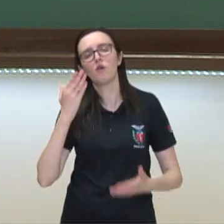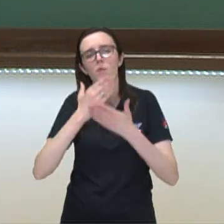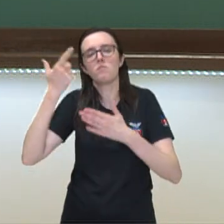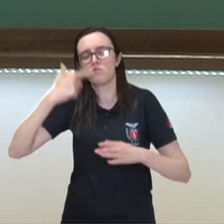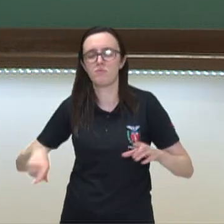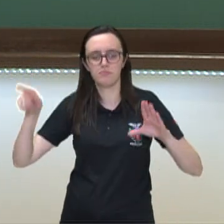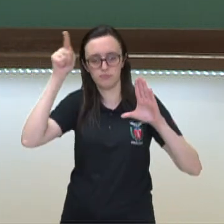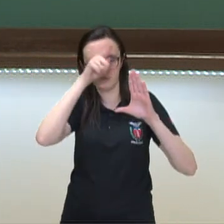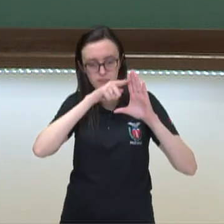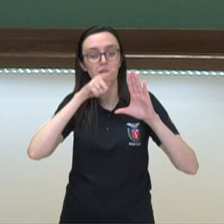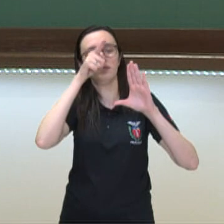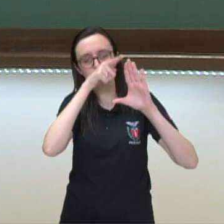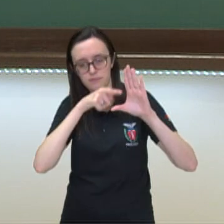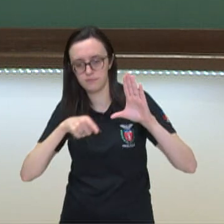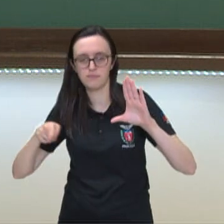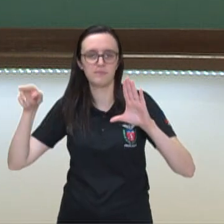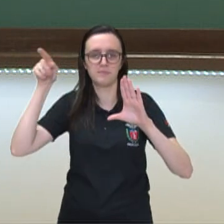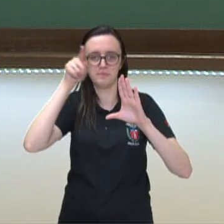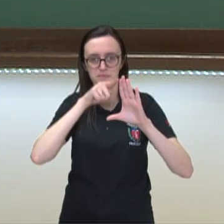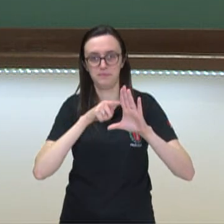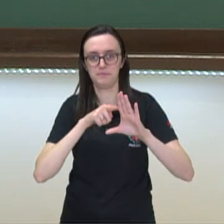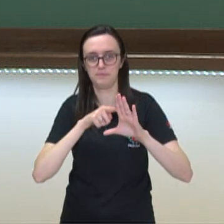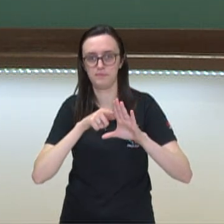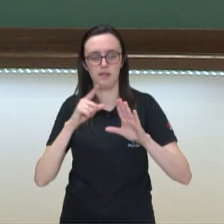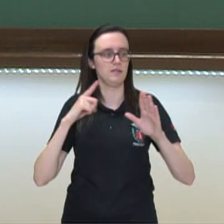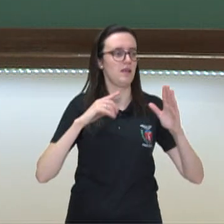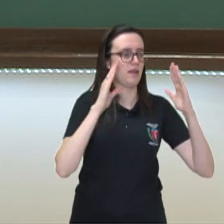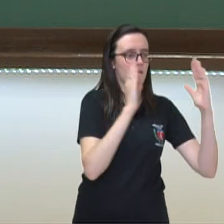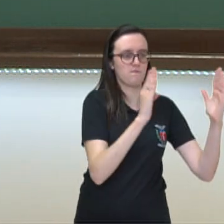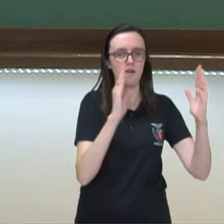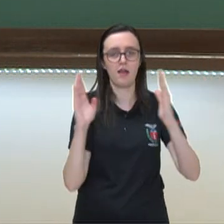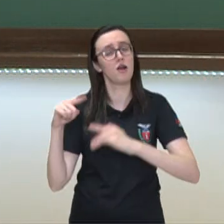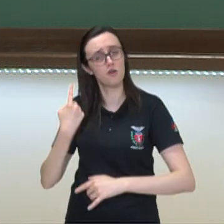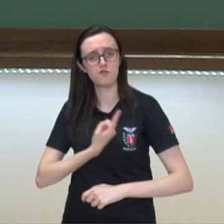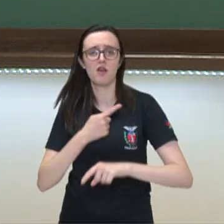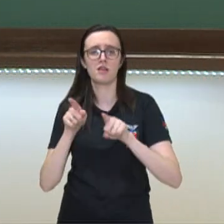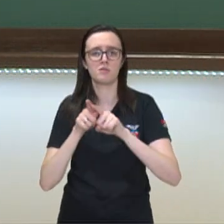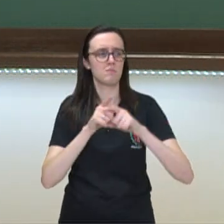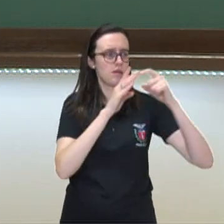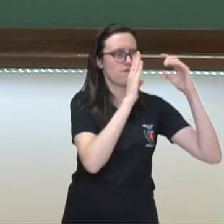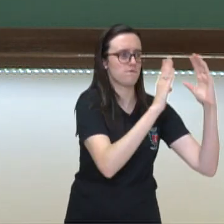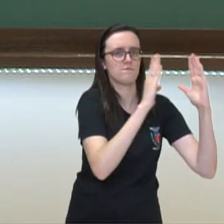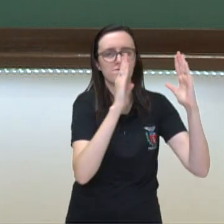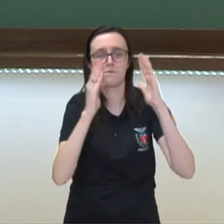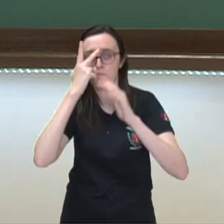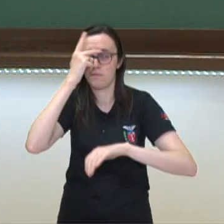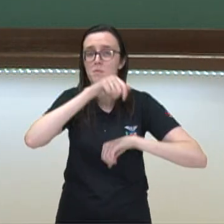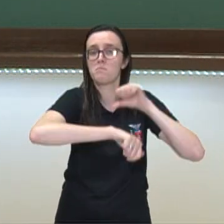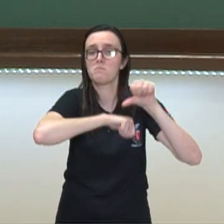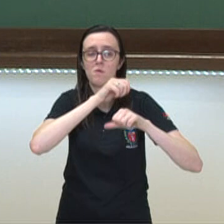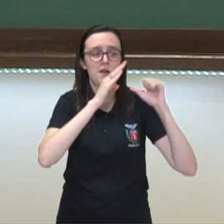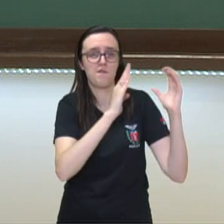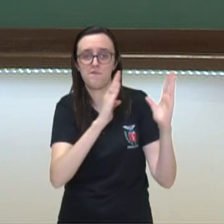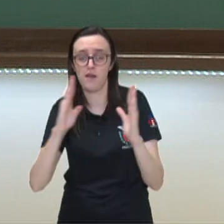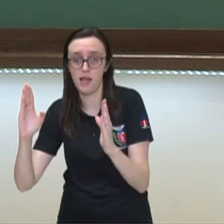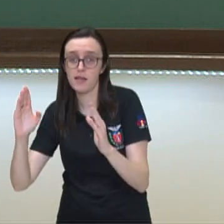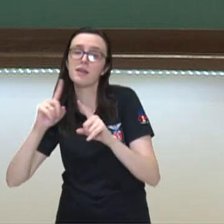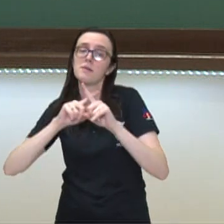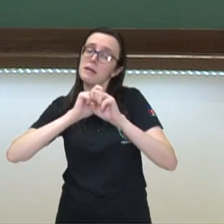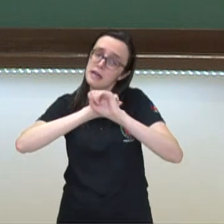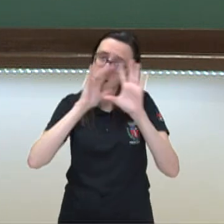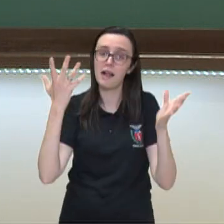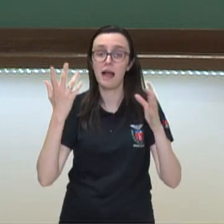de novo. É claro que o mundo é feito de fases. Nós temos fases. As pessoas vão mudando a cada fase da vida. E é claro